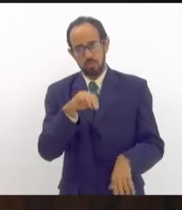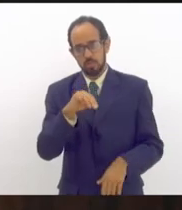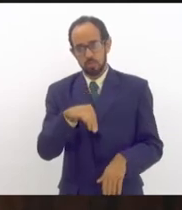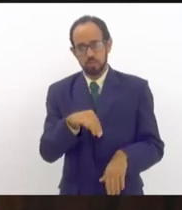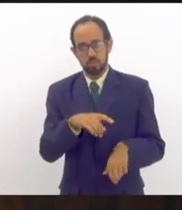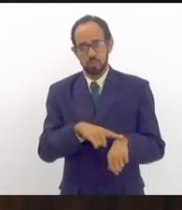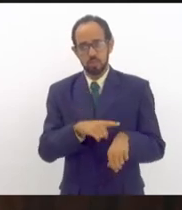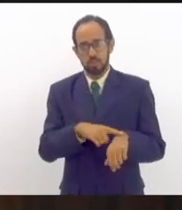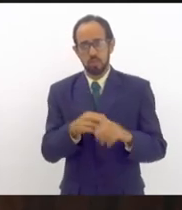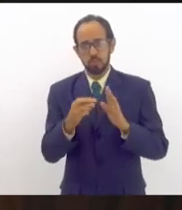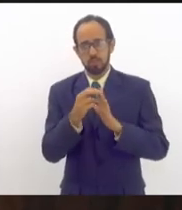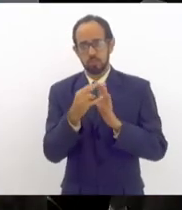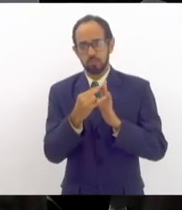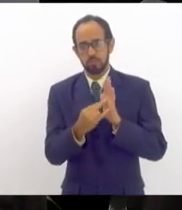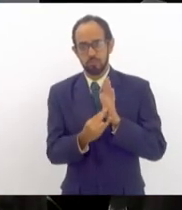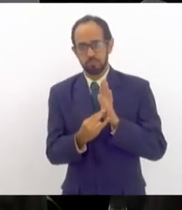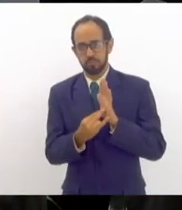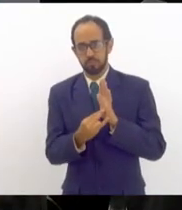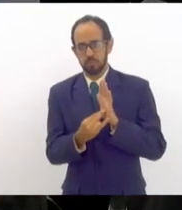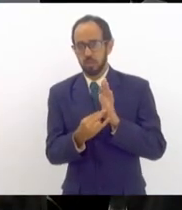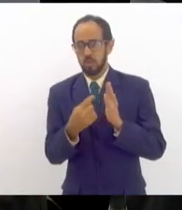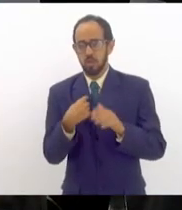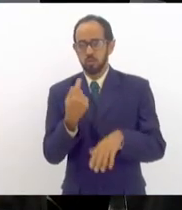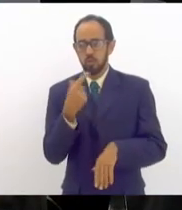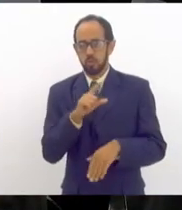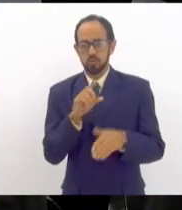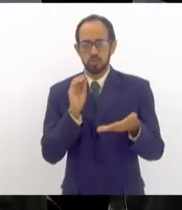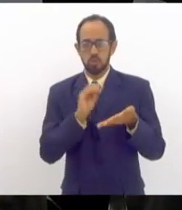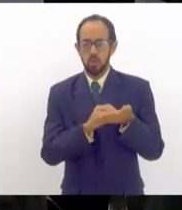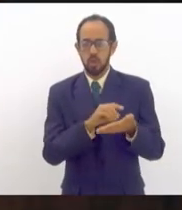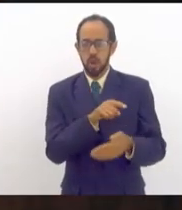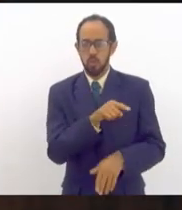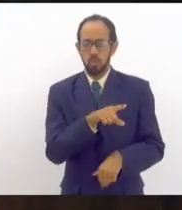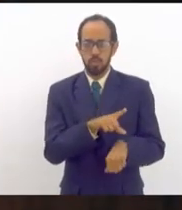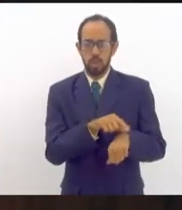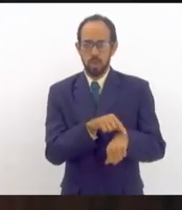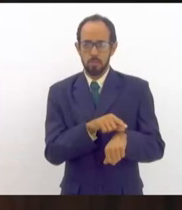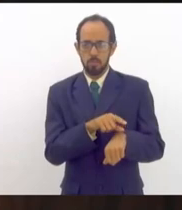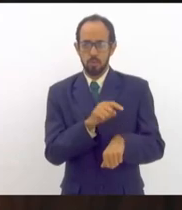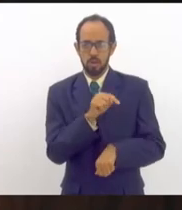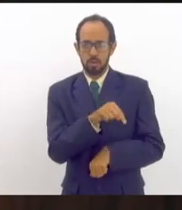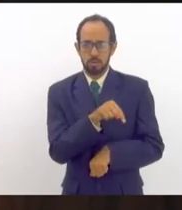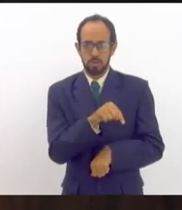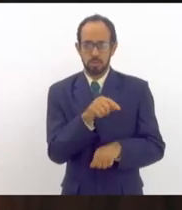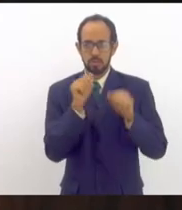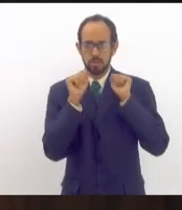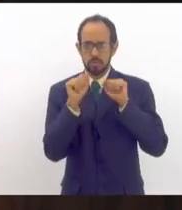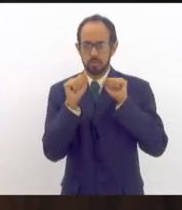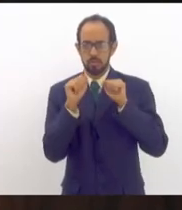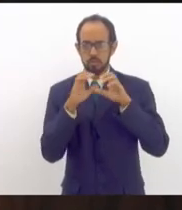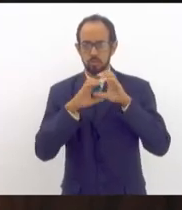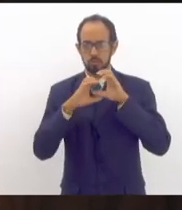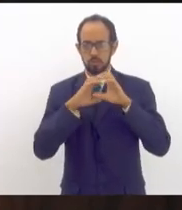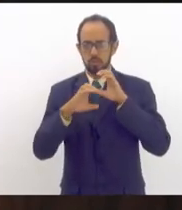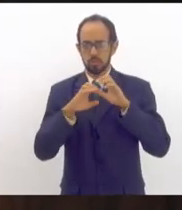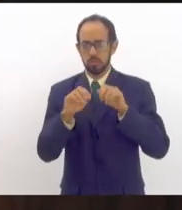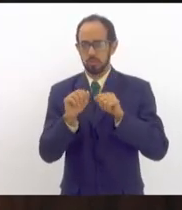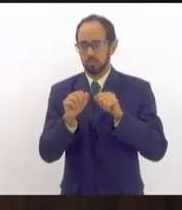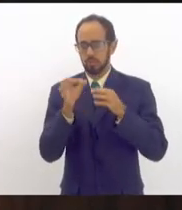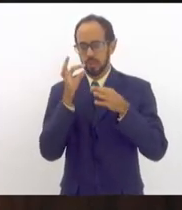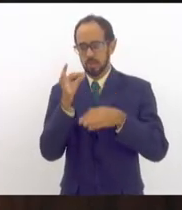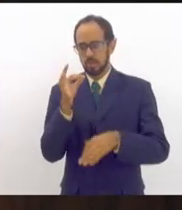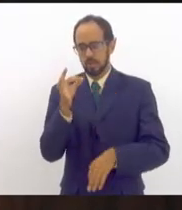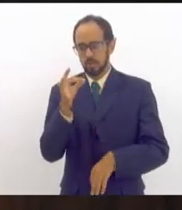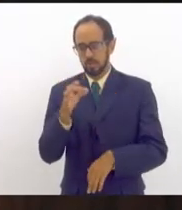Regional pediria como eu não estou conseguindo colocar o tempo aqui que Assessoria aí de comunicação ficasse atento